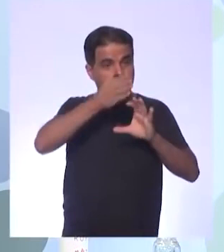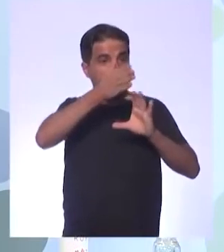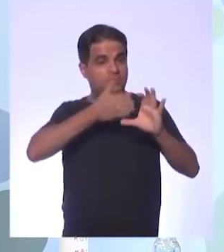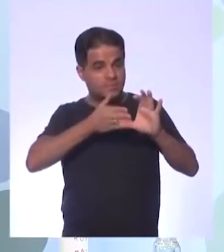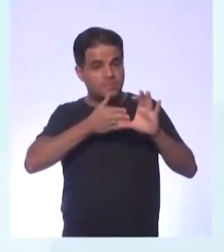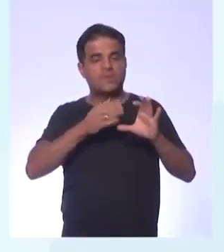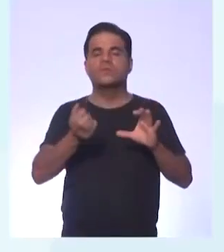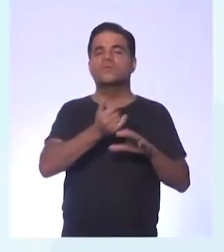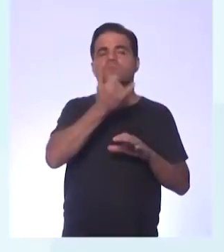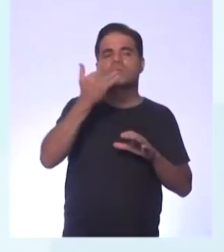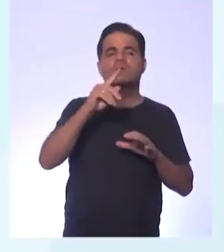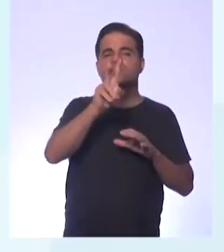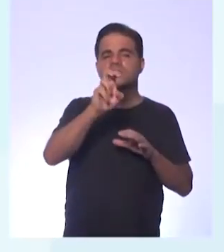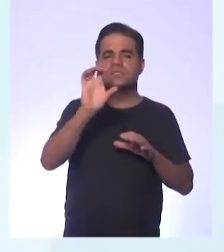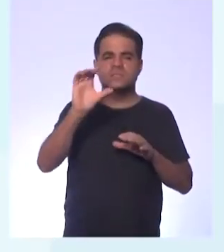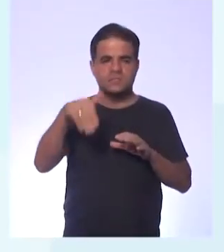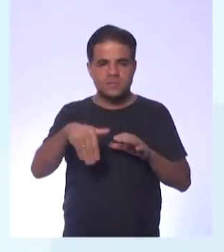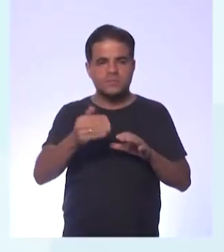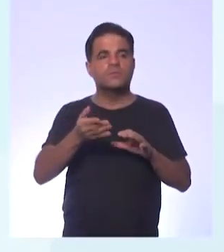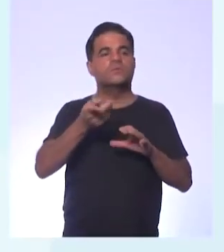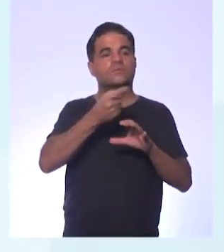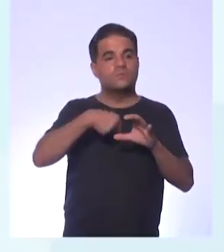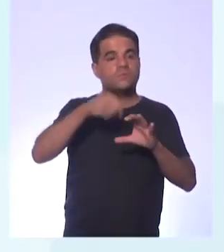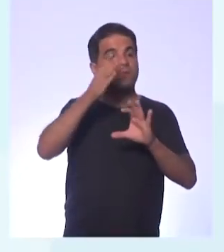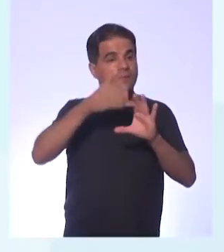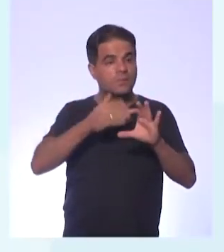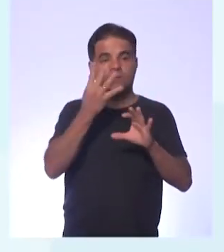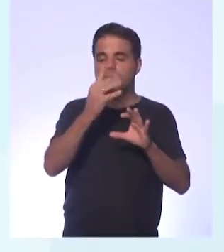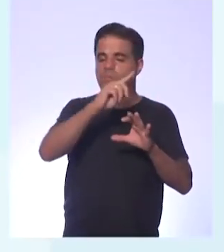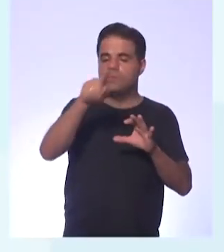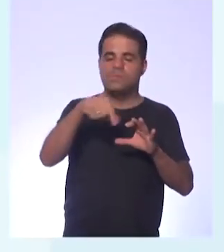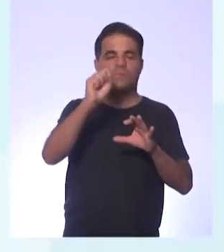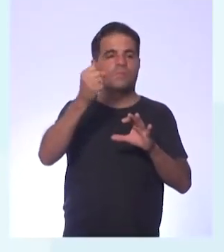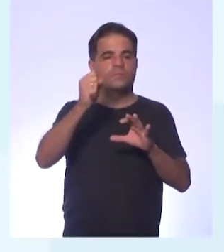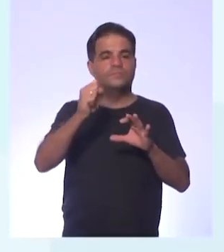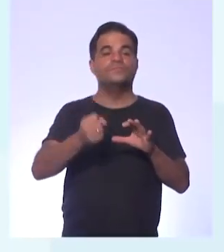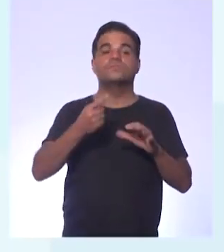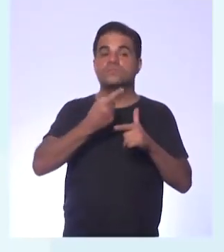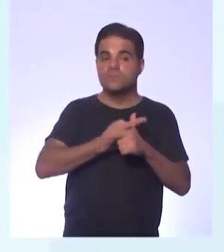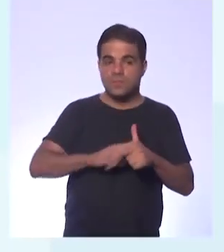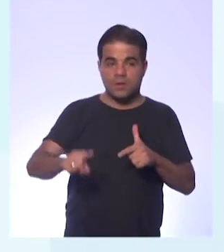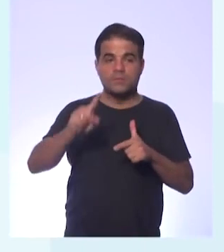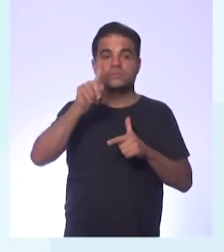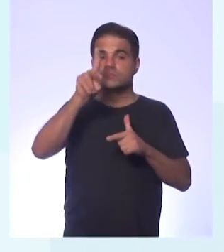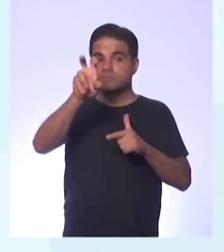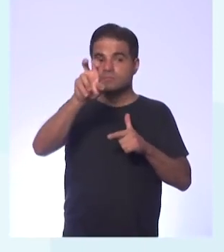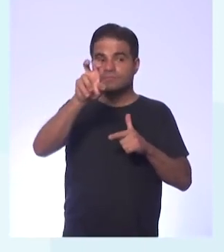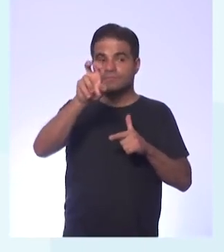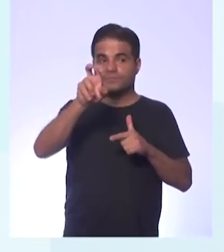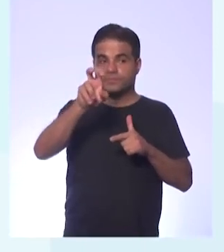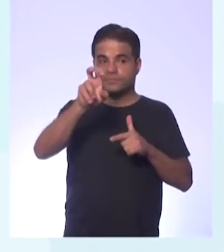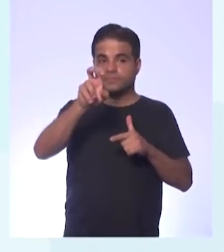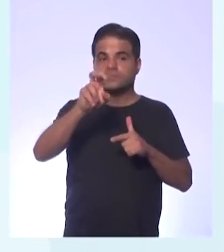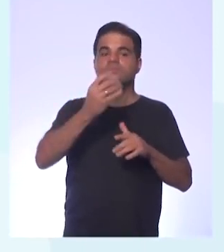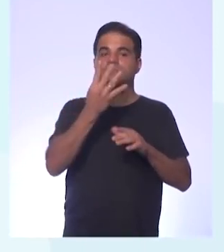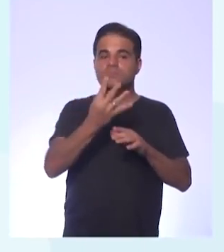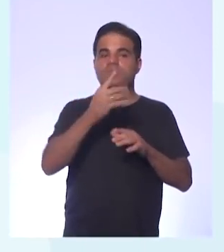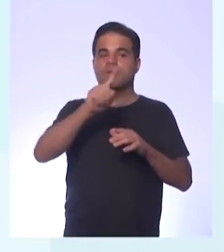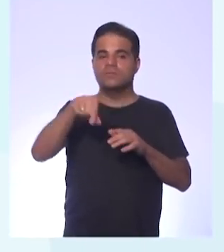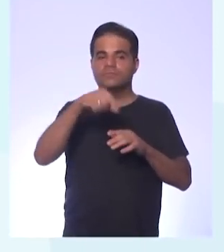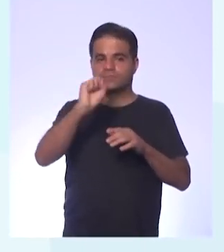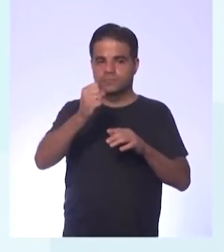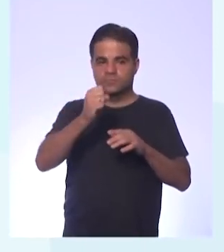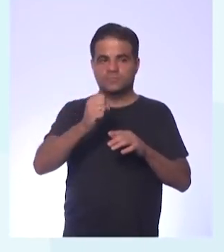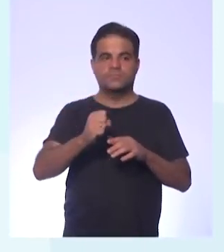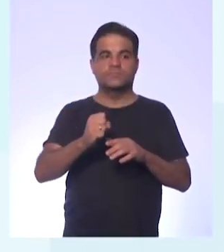comprimento agora? 15 centímetros. O diâmetro, 4,8. Então, vou dividir 15 por 4,8. Eu